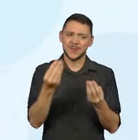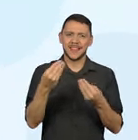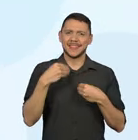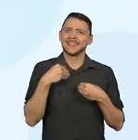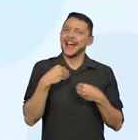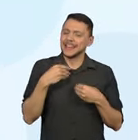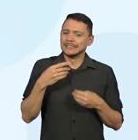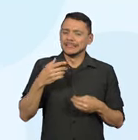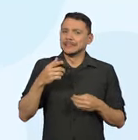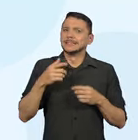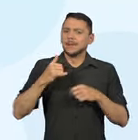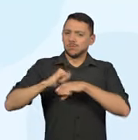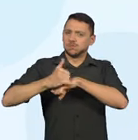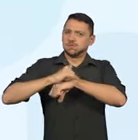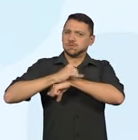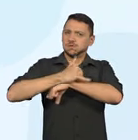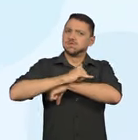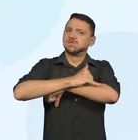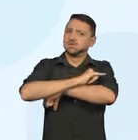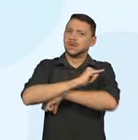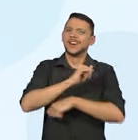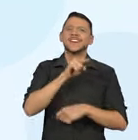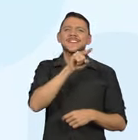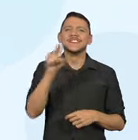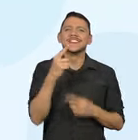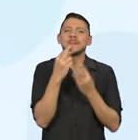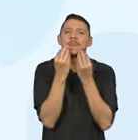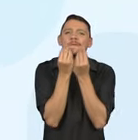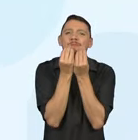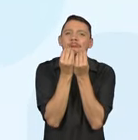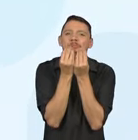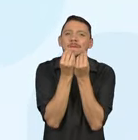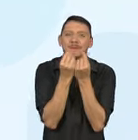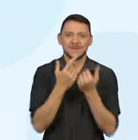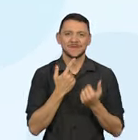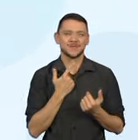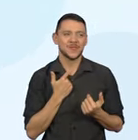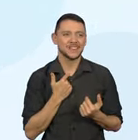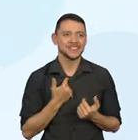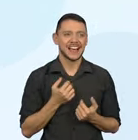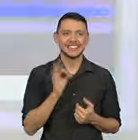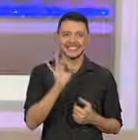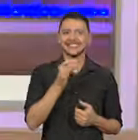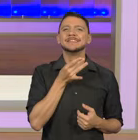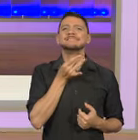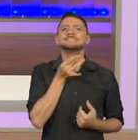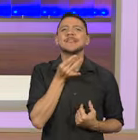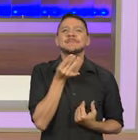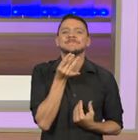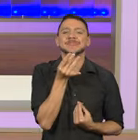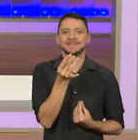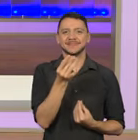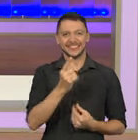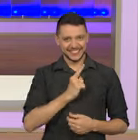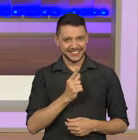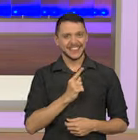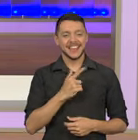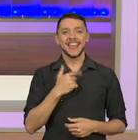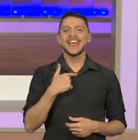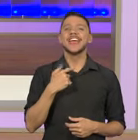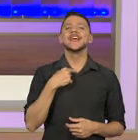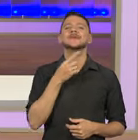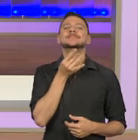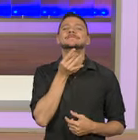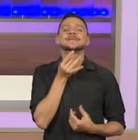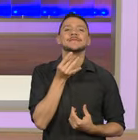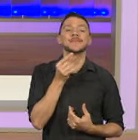que eu fiz isso? Aposto que estão com água na boca, não estão? Se vocês não estão, eu estou. E água na boca é o